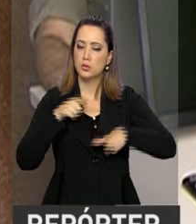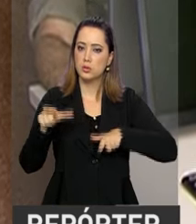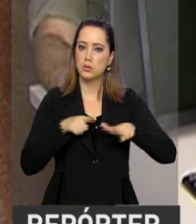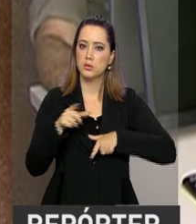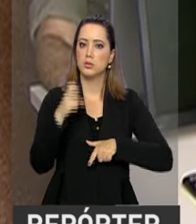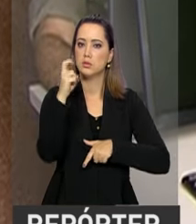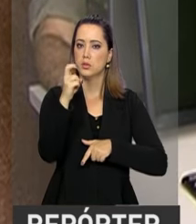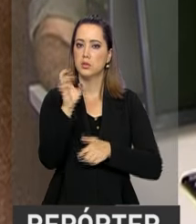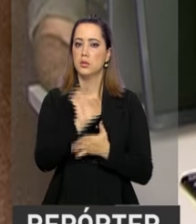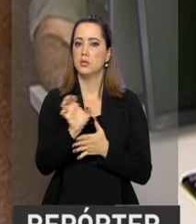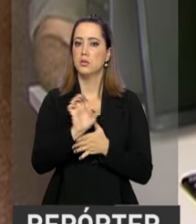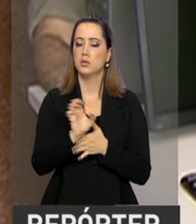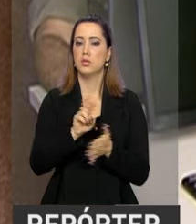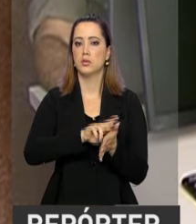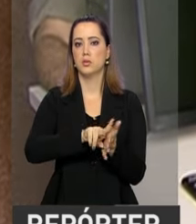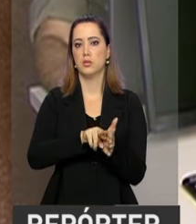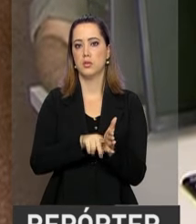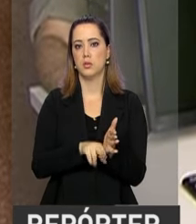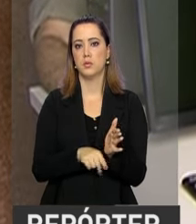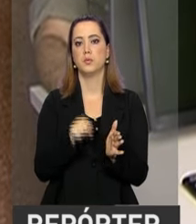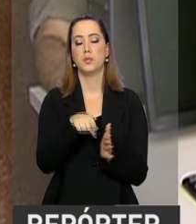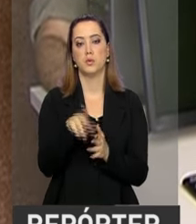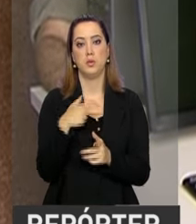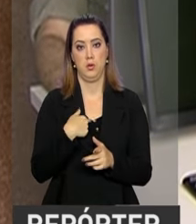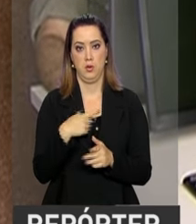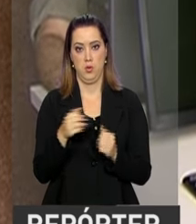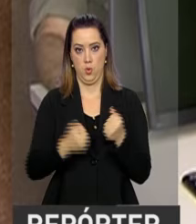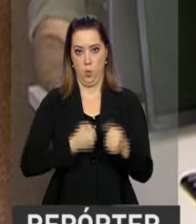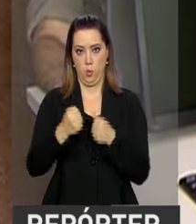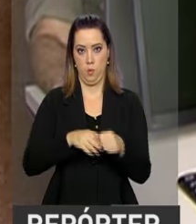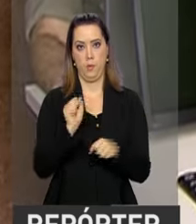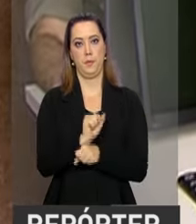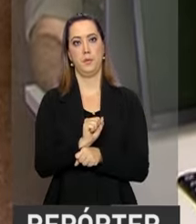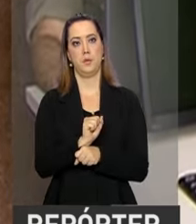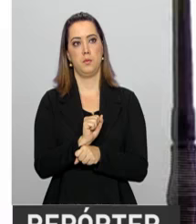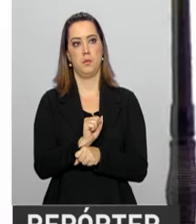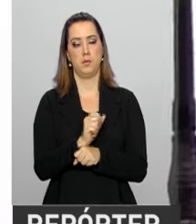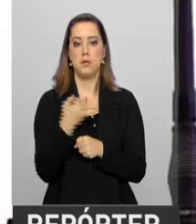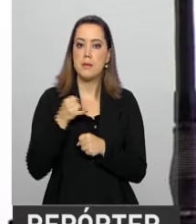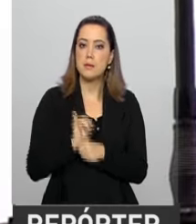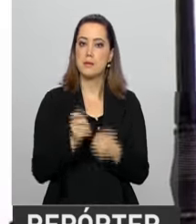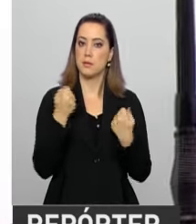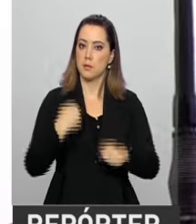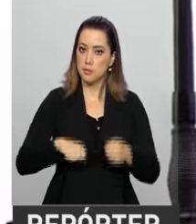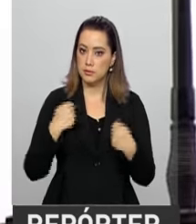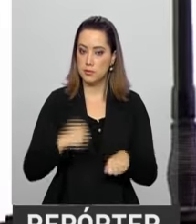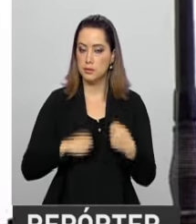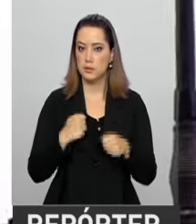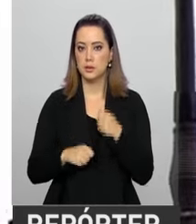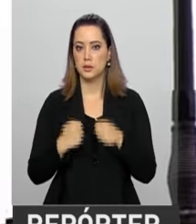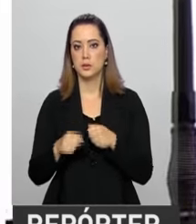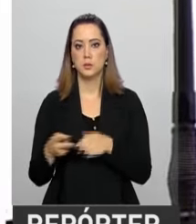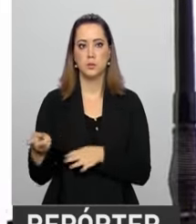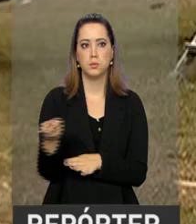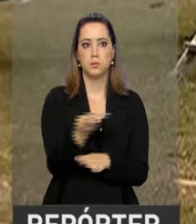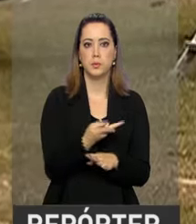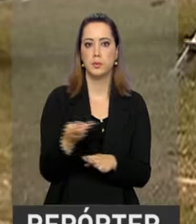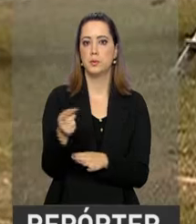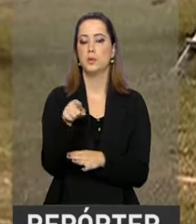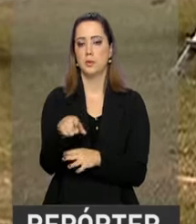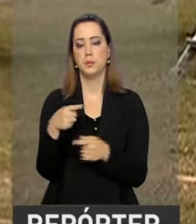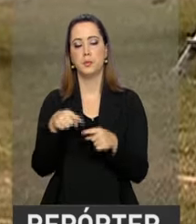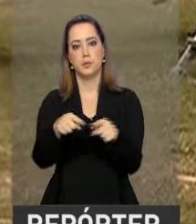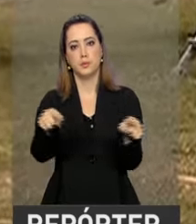Para o mega-evento, a ideia é que as viaturas fiquem de prontidão na Vila Militar, caso exista a necessidade de instalar um centro